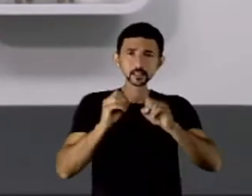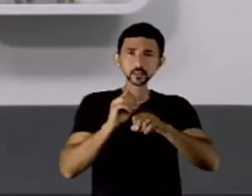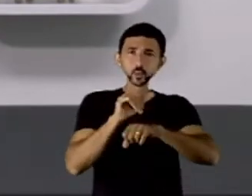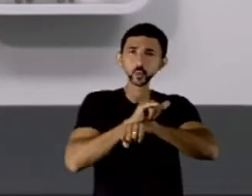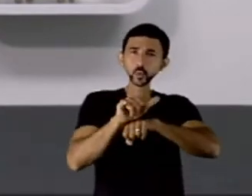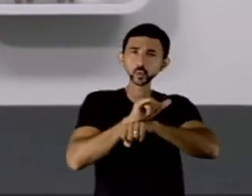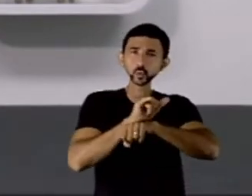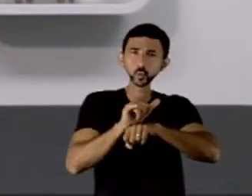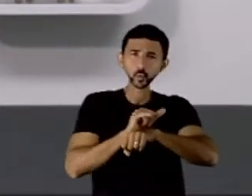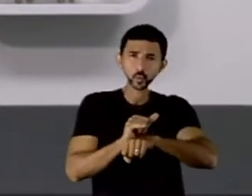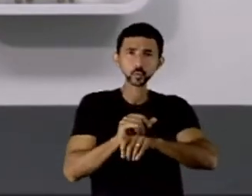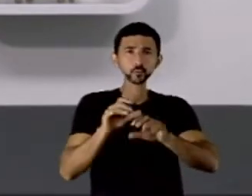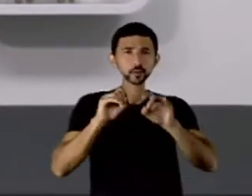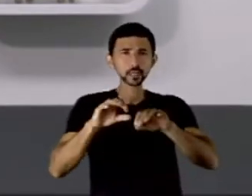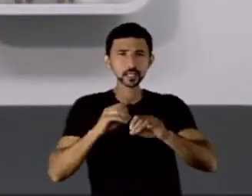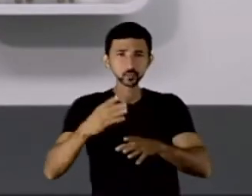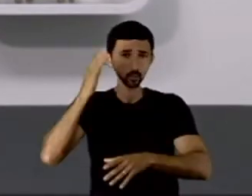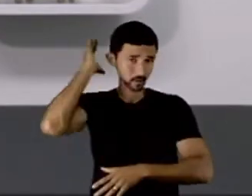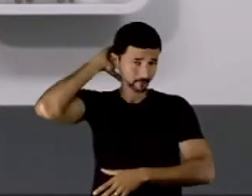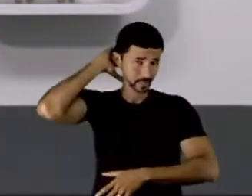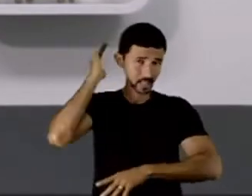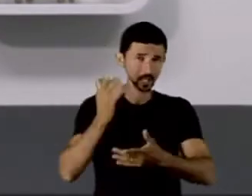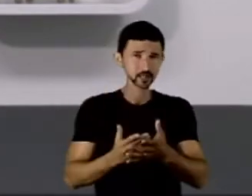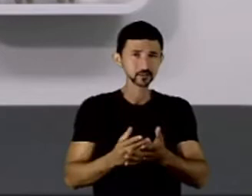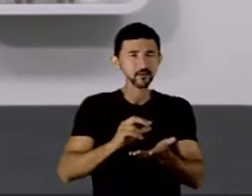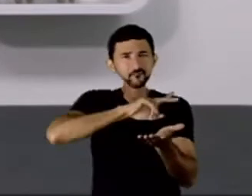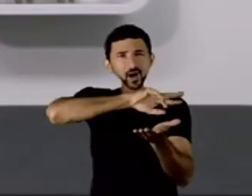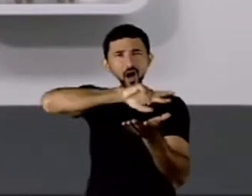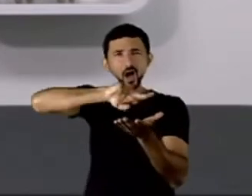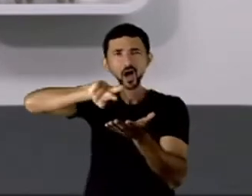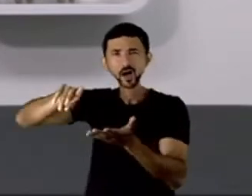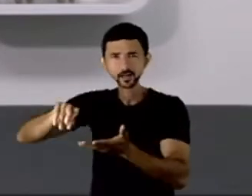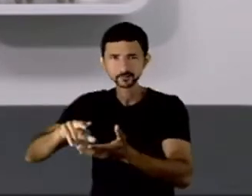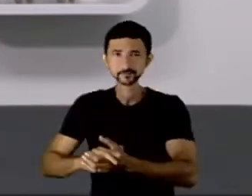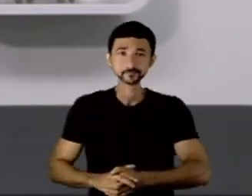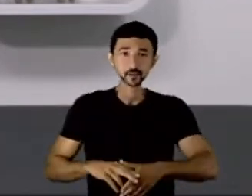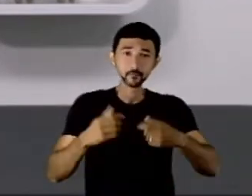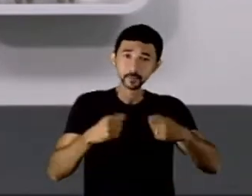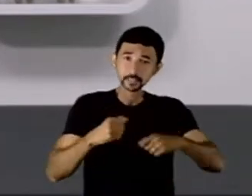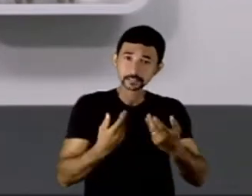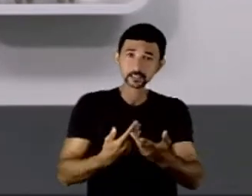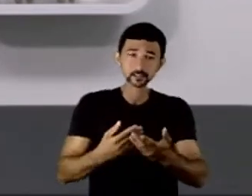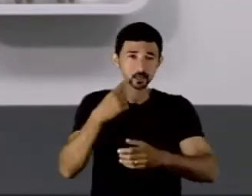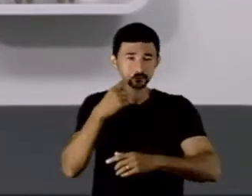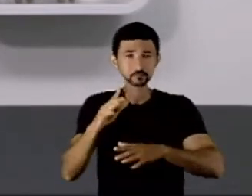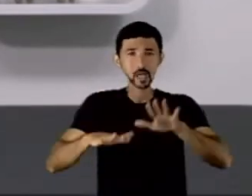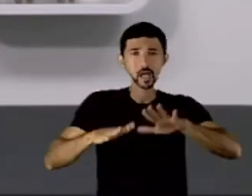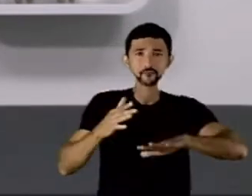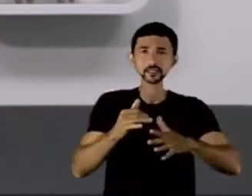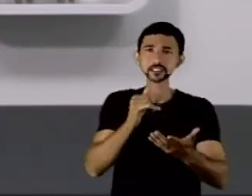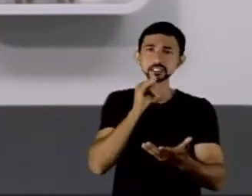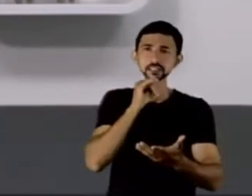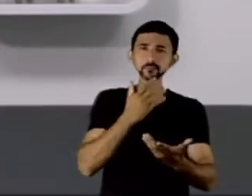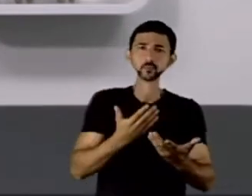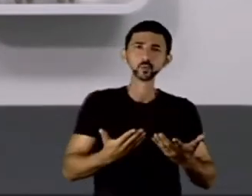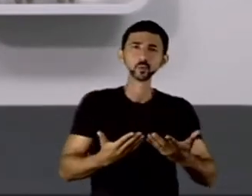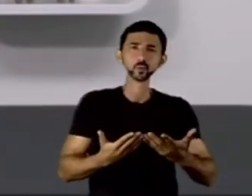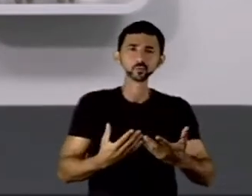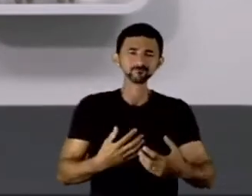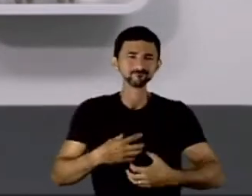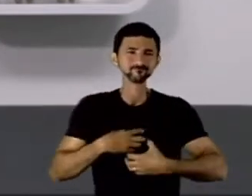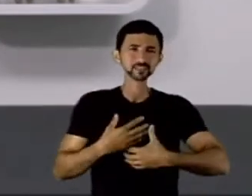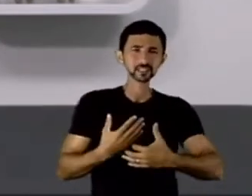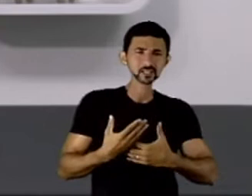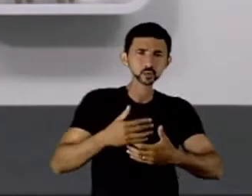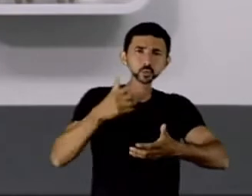Belém quantas vezes você achar necessário. Por quê? Muitas vezes você sente